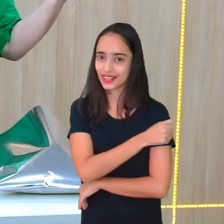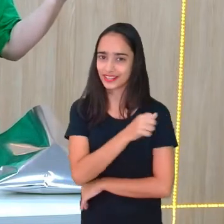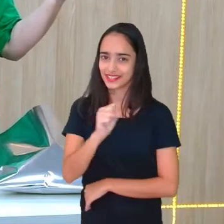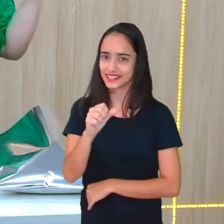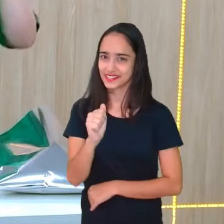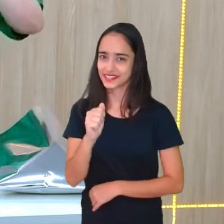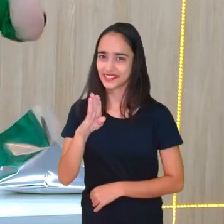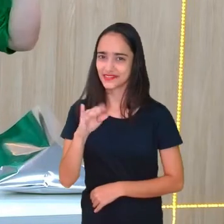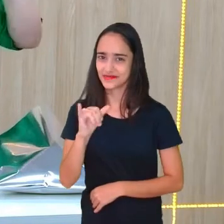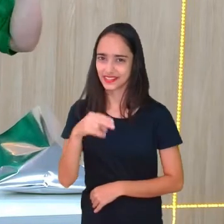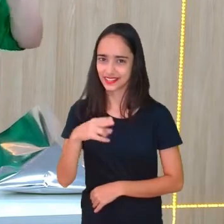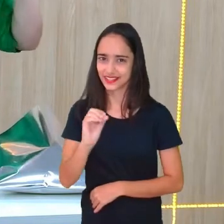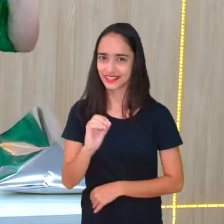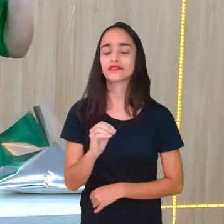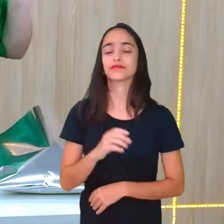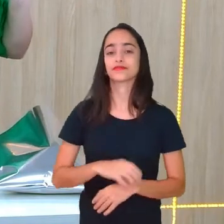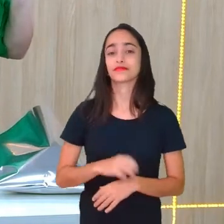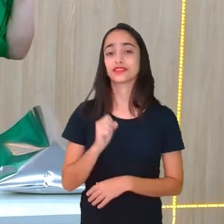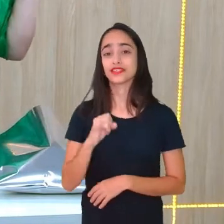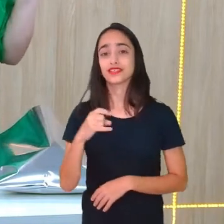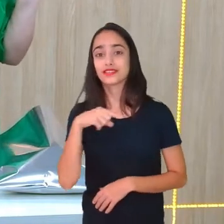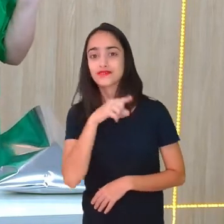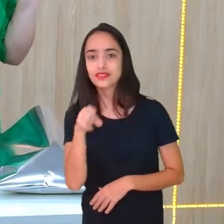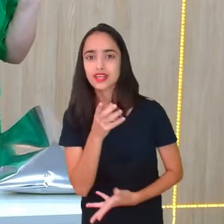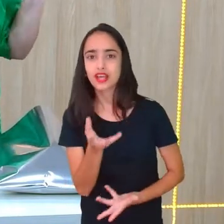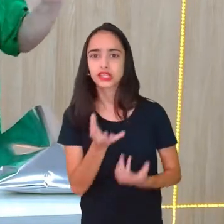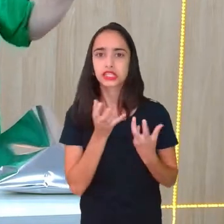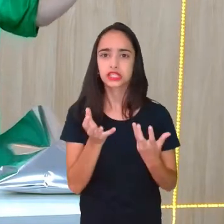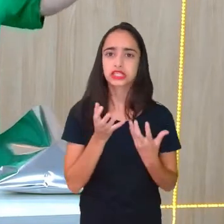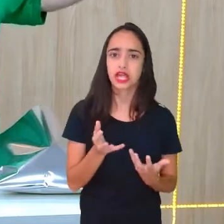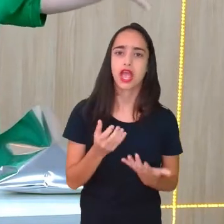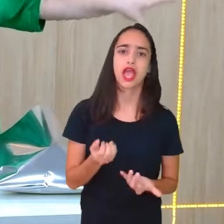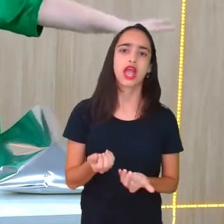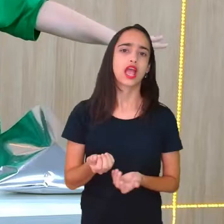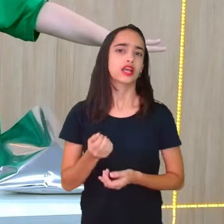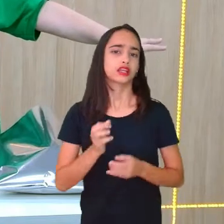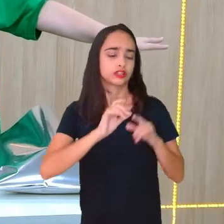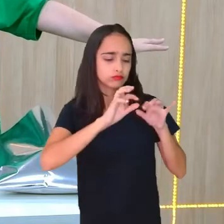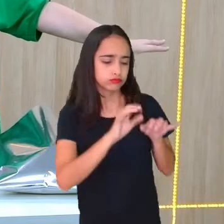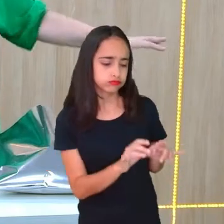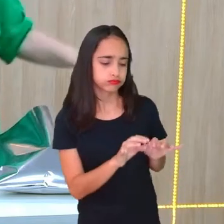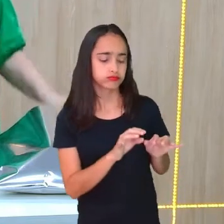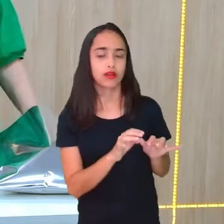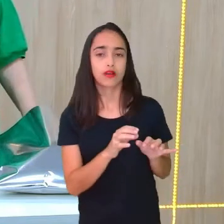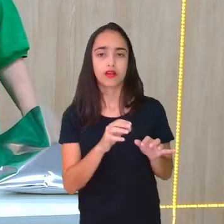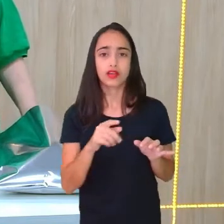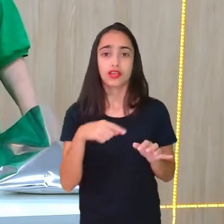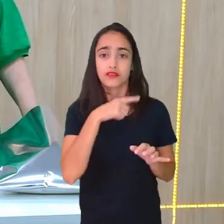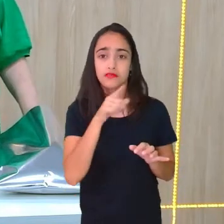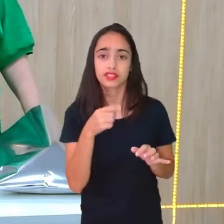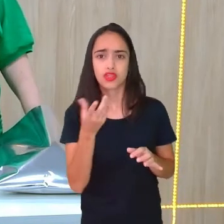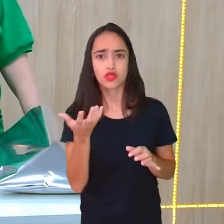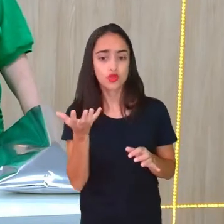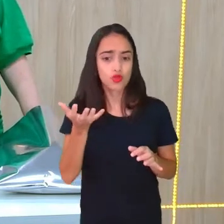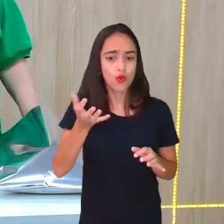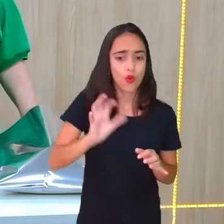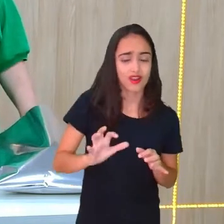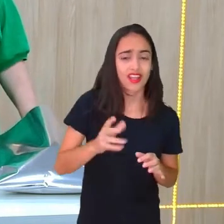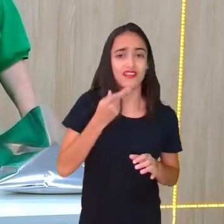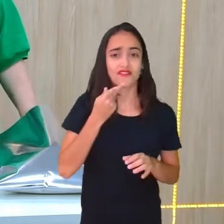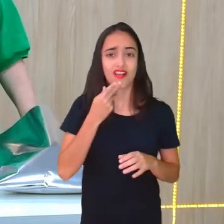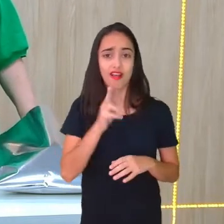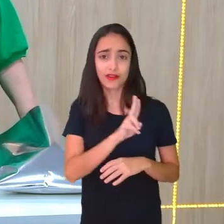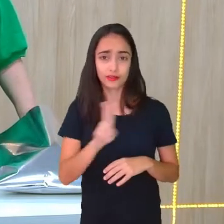algum comentário e não quiser que a gente fale o nome, pode colocar o comentário e pede. Olha, não diga quem